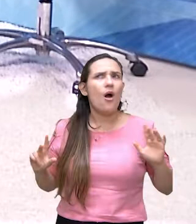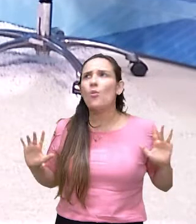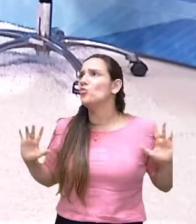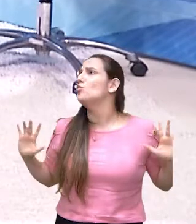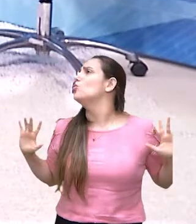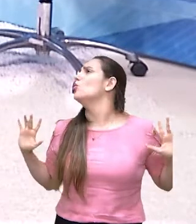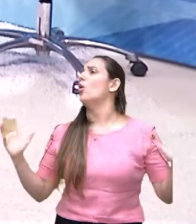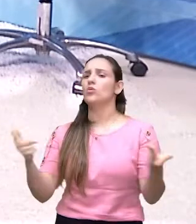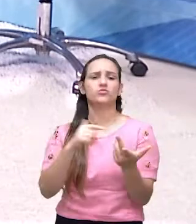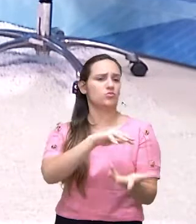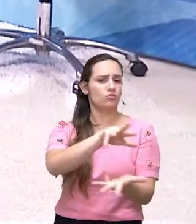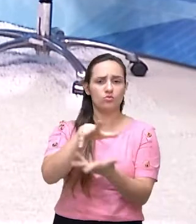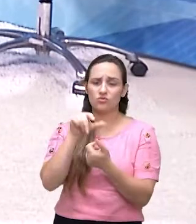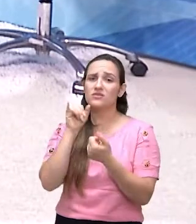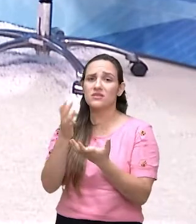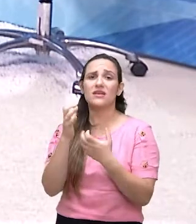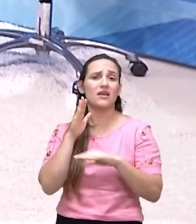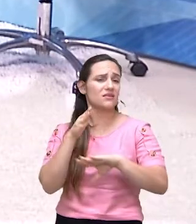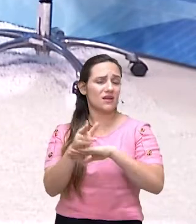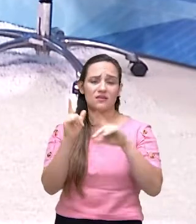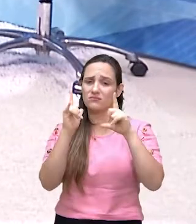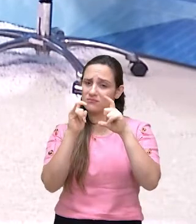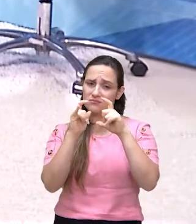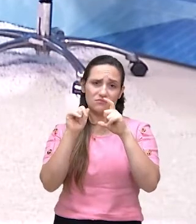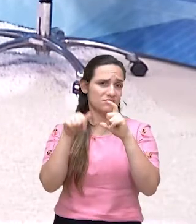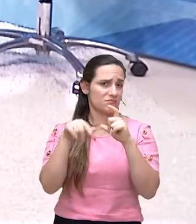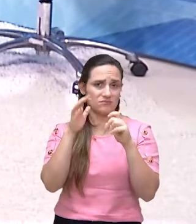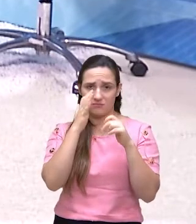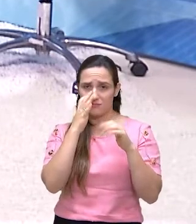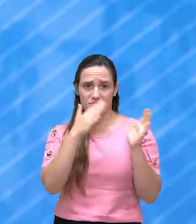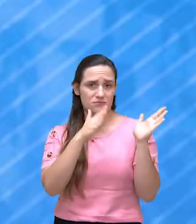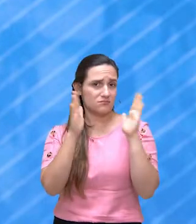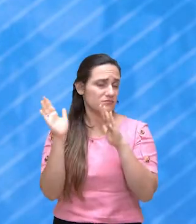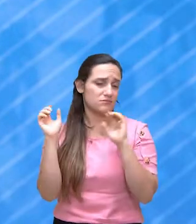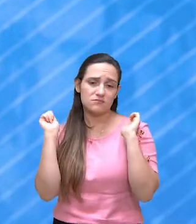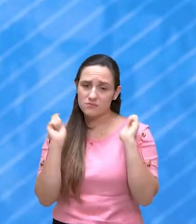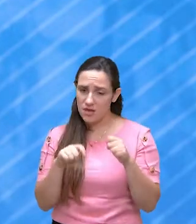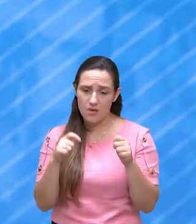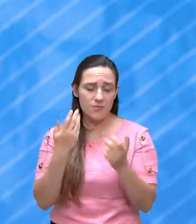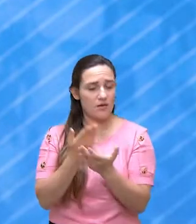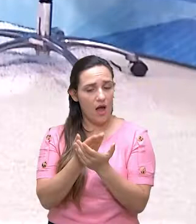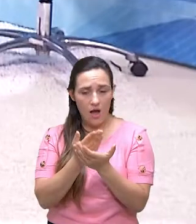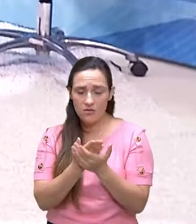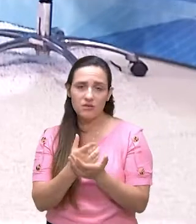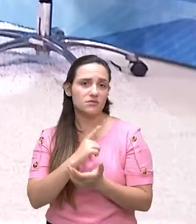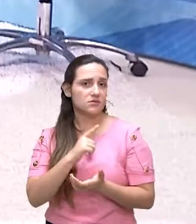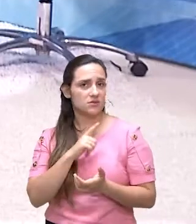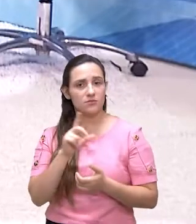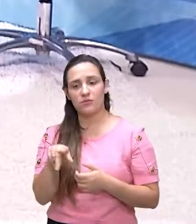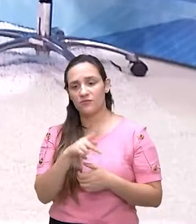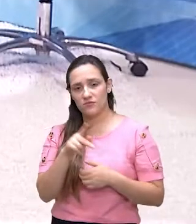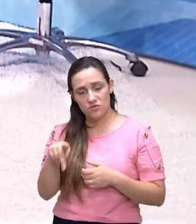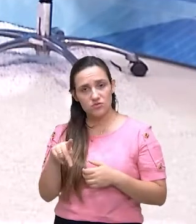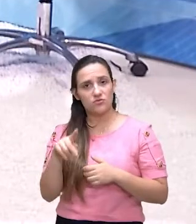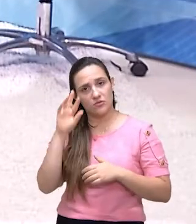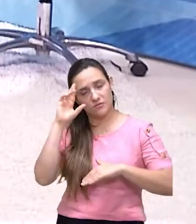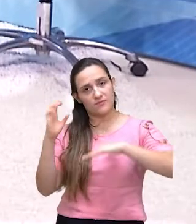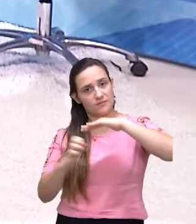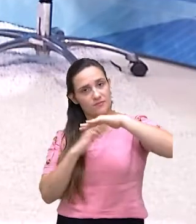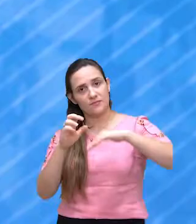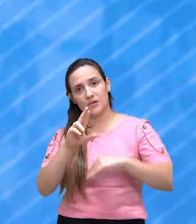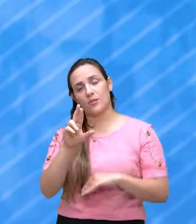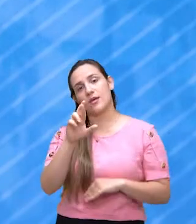mundo assim né quem quiser acessar a nosso Instagram da ESA do Mato Grosso do Sul por exemplo vai ter acesso a uma aula